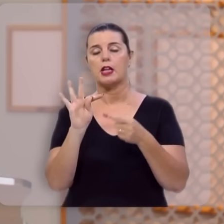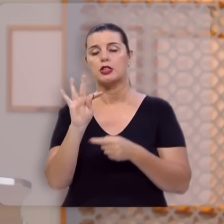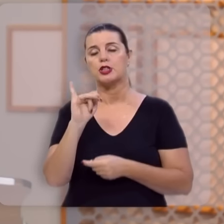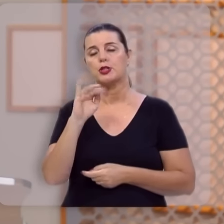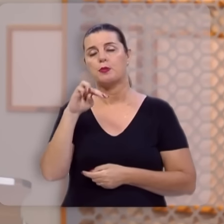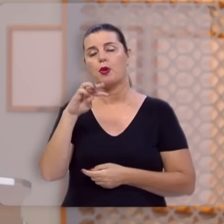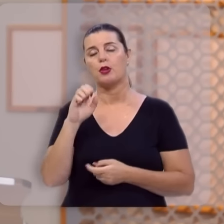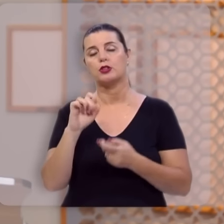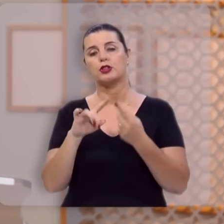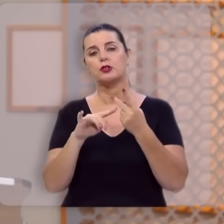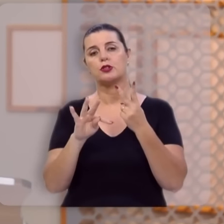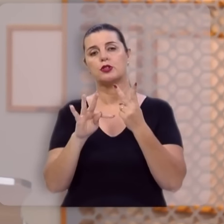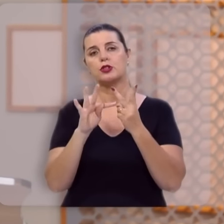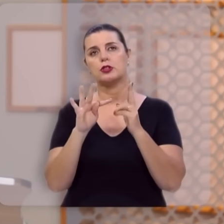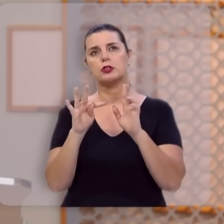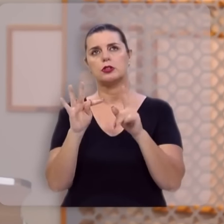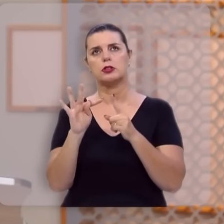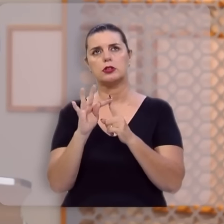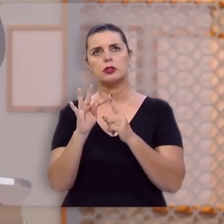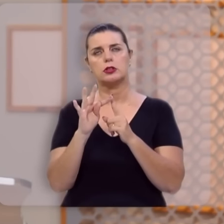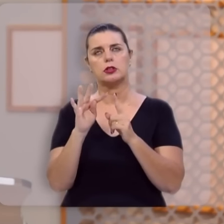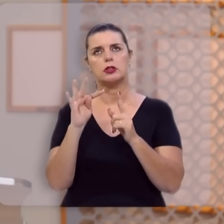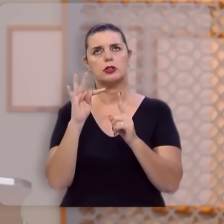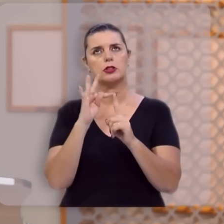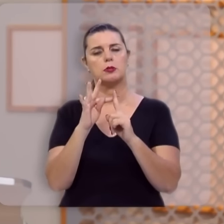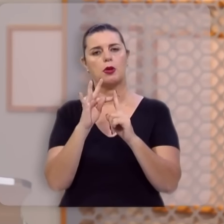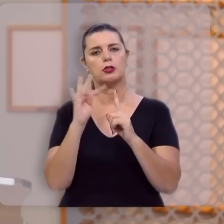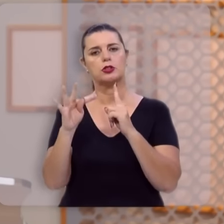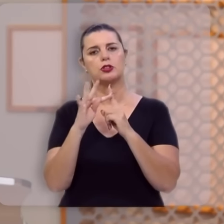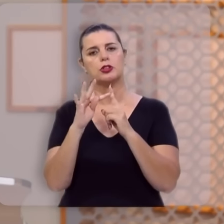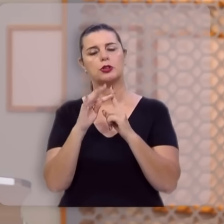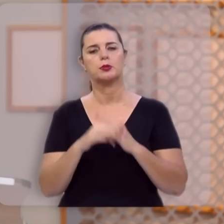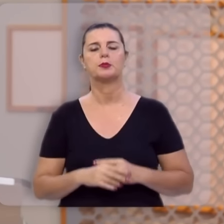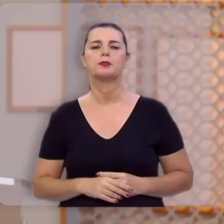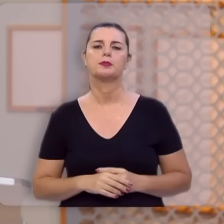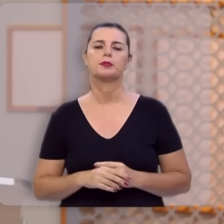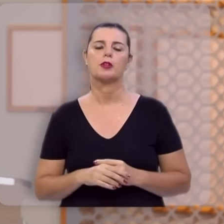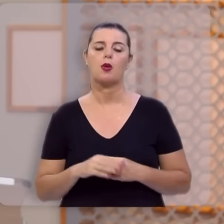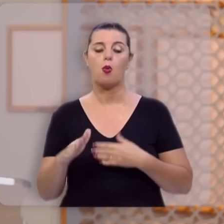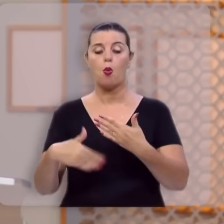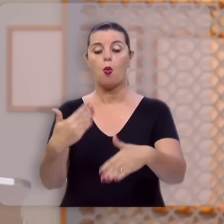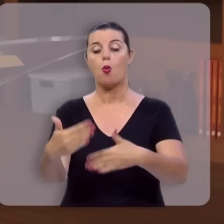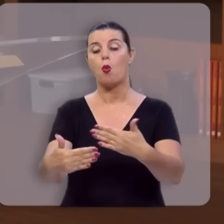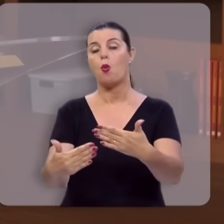Tito, dando sequência à obra de Deus.